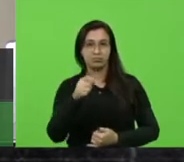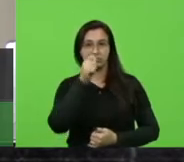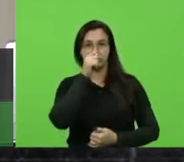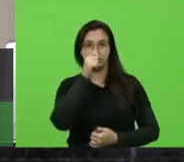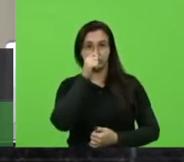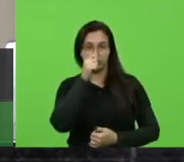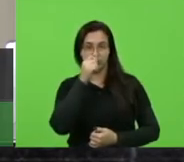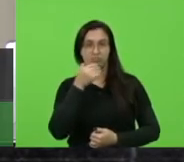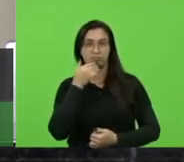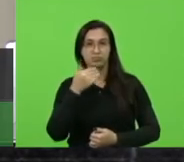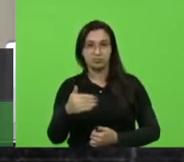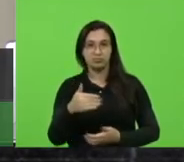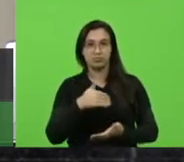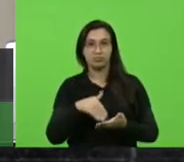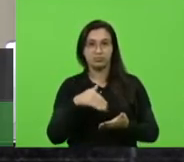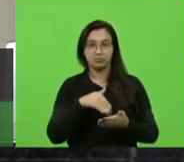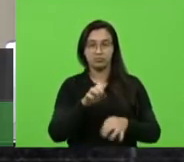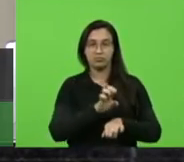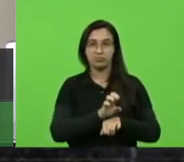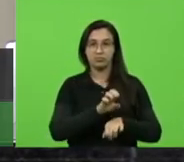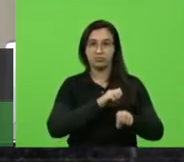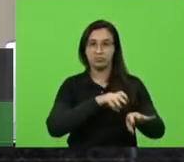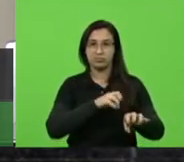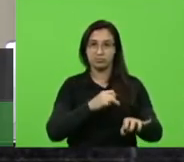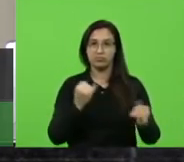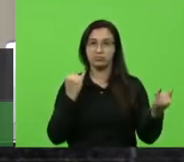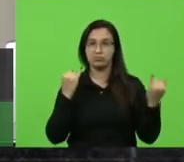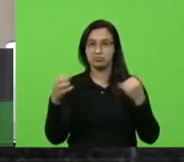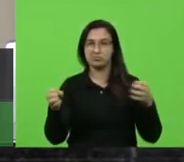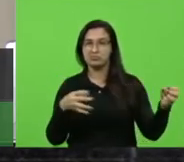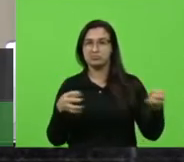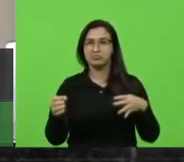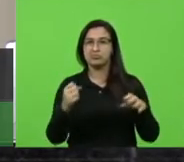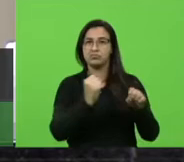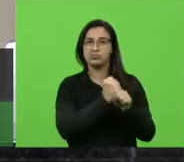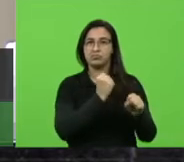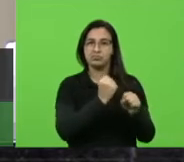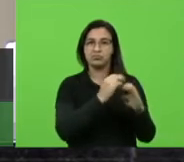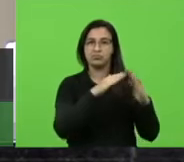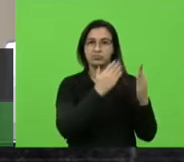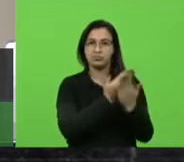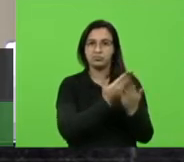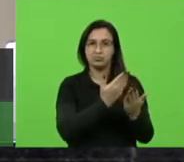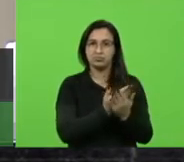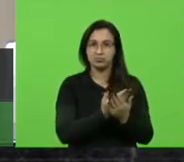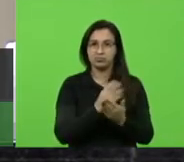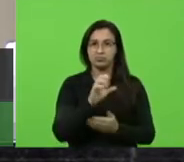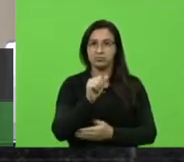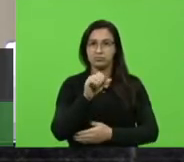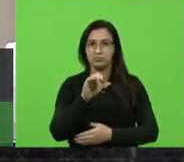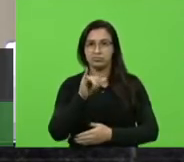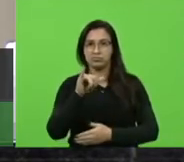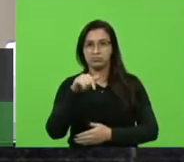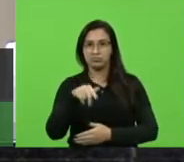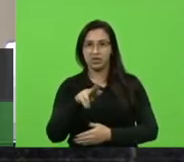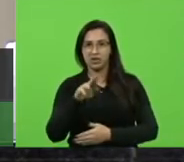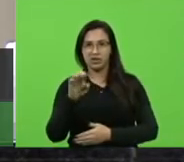solicitando ao secretário de Estado da Educação informações atualizadas acerca da construção do prédio da Escola Cacique Vera